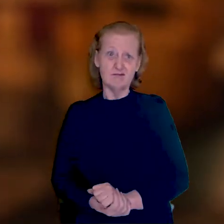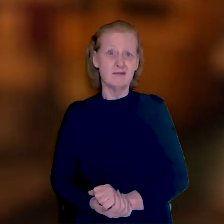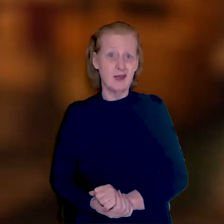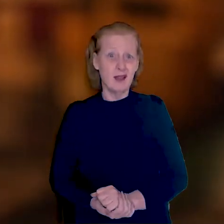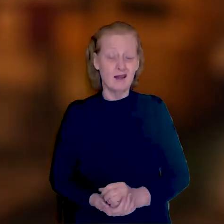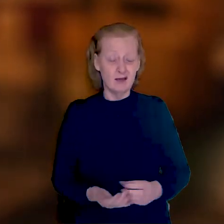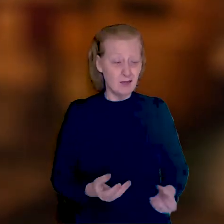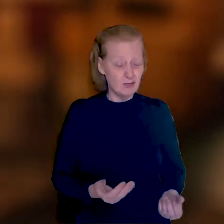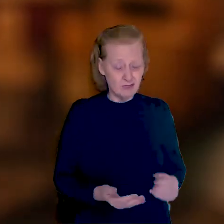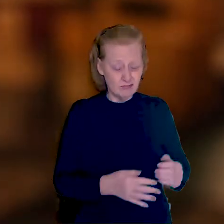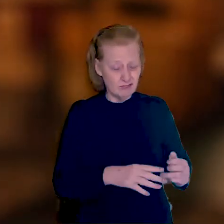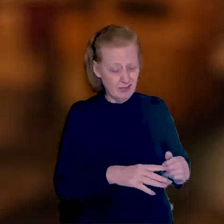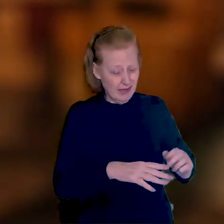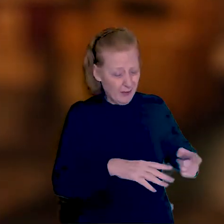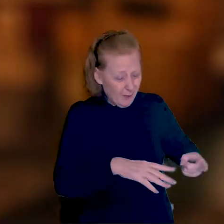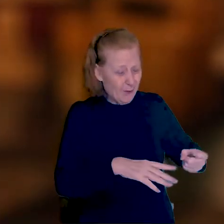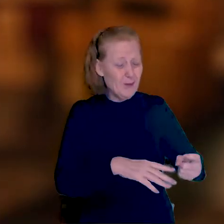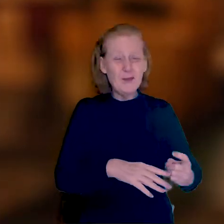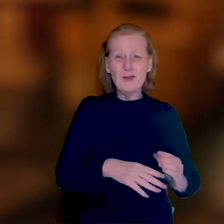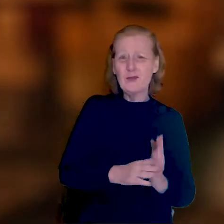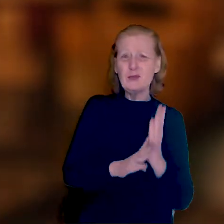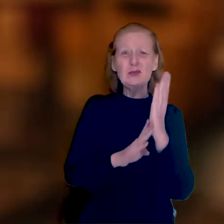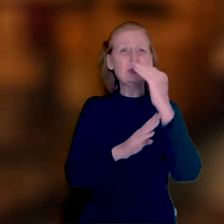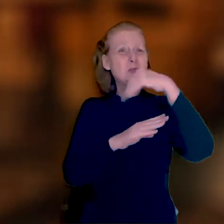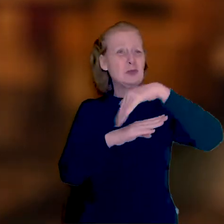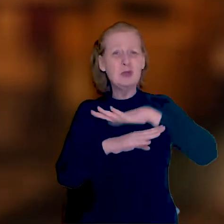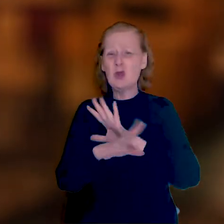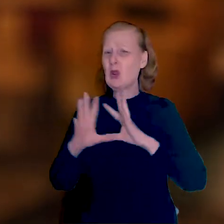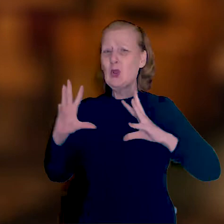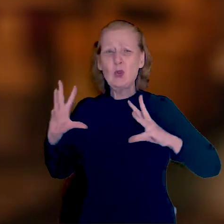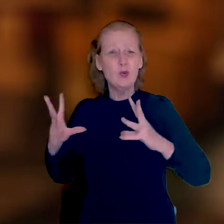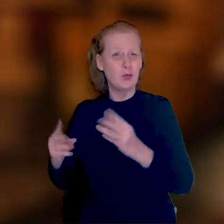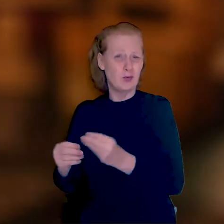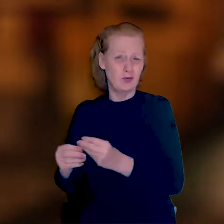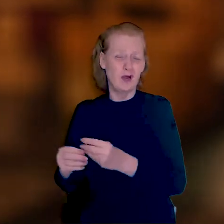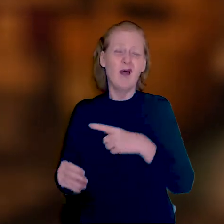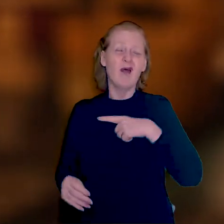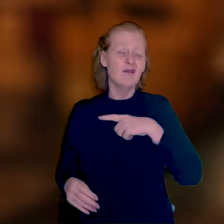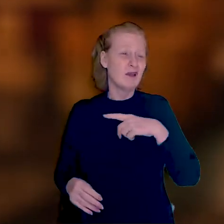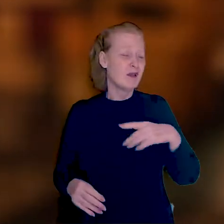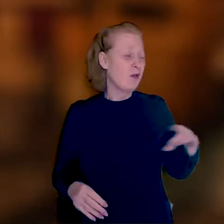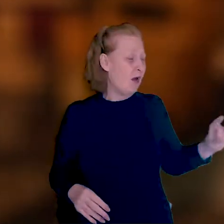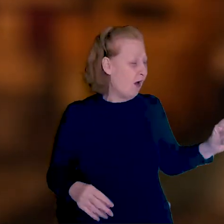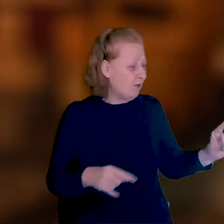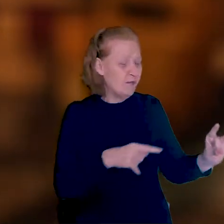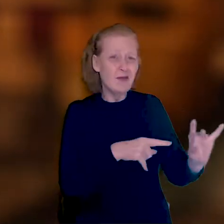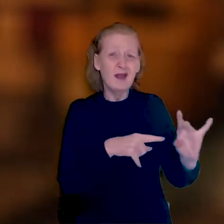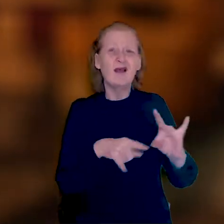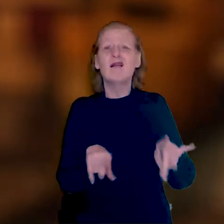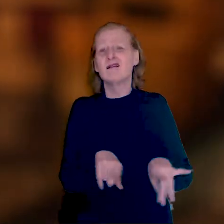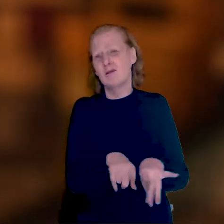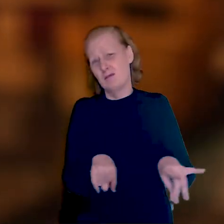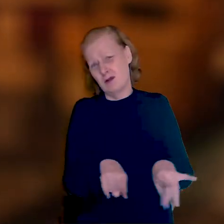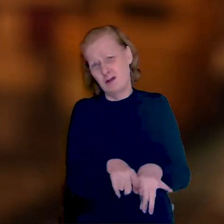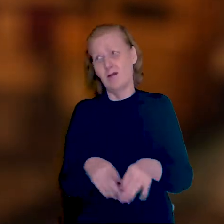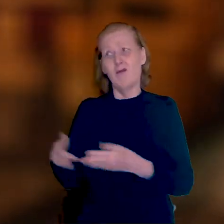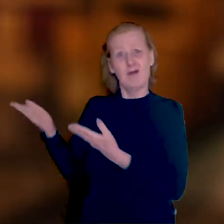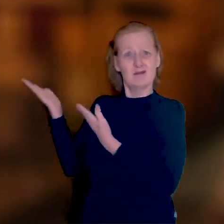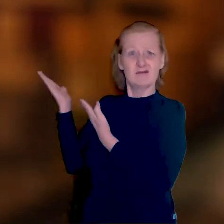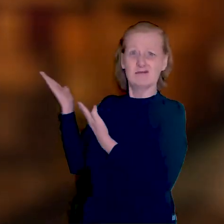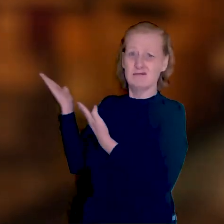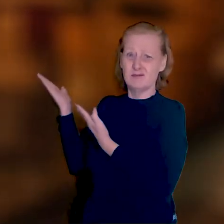tá subindo larva, tá? Tem vários correndo ali por dentro ali,